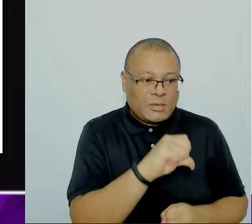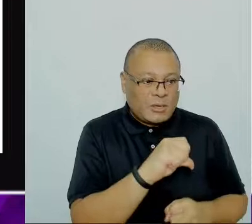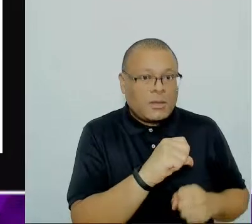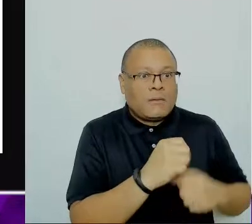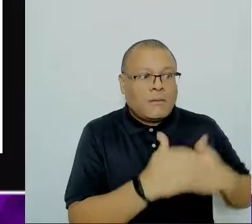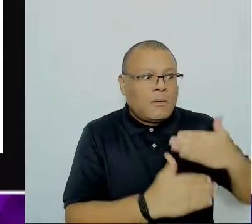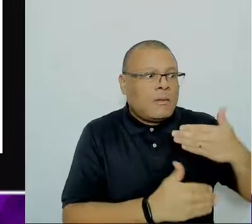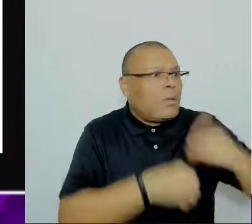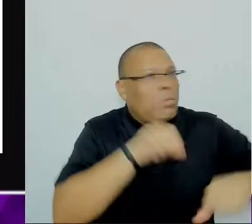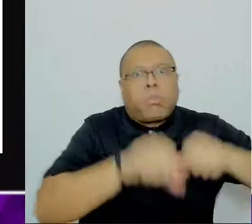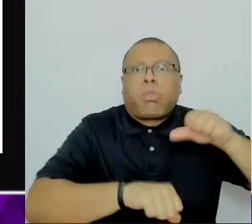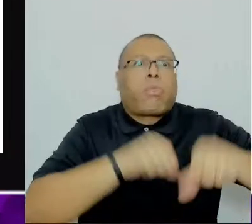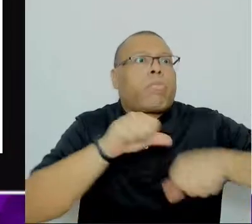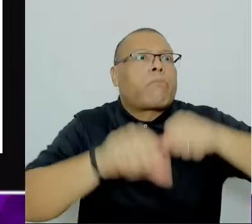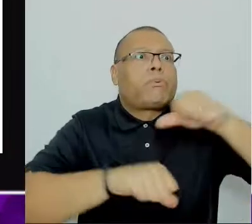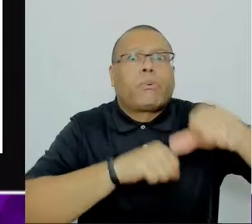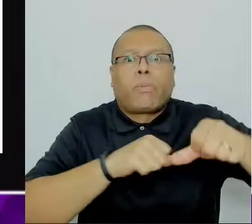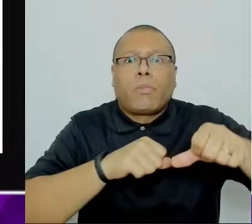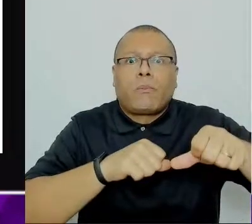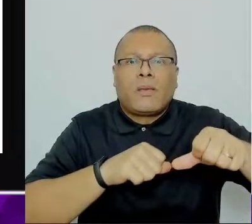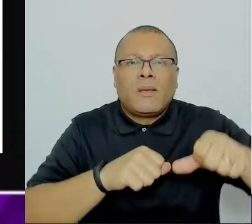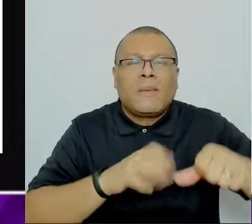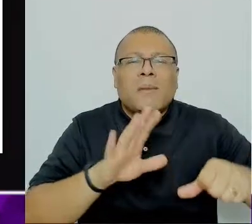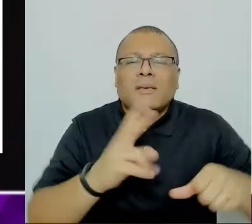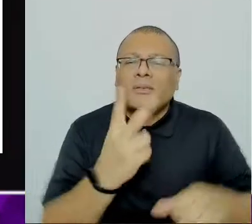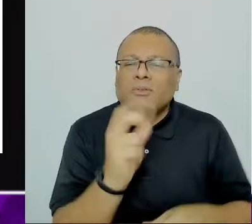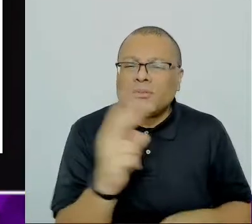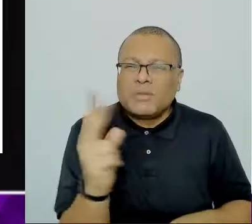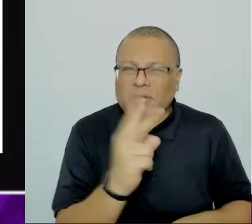poxa, vamos fazer o mesmo planejamento estratégico assim como